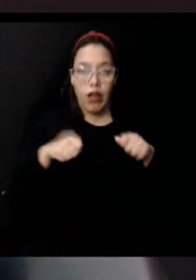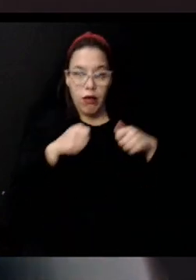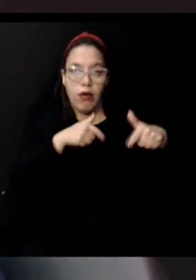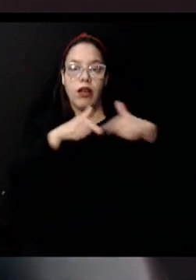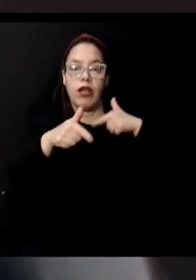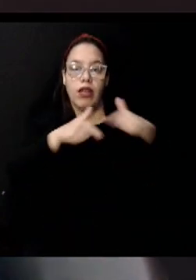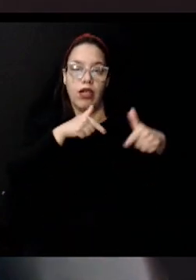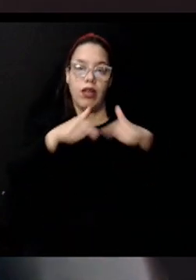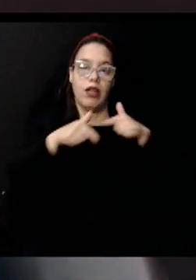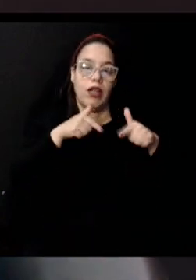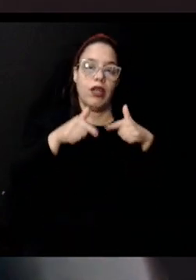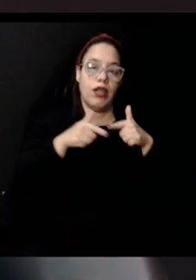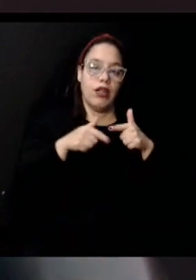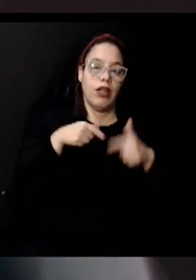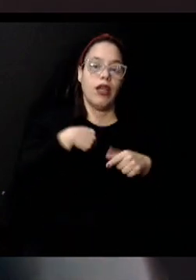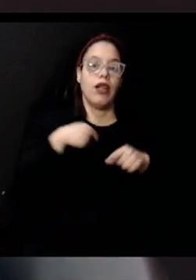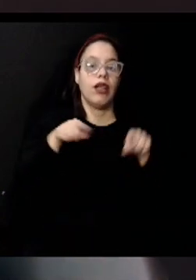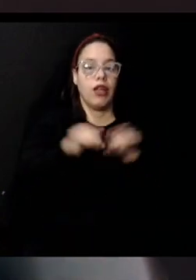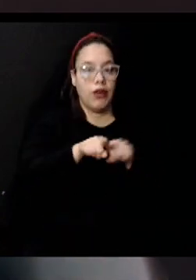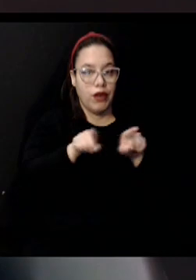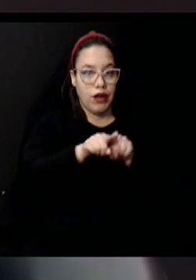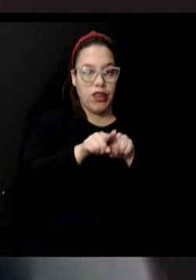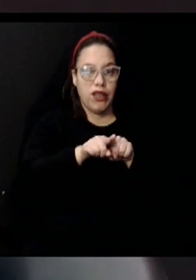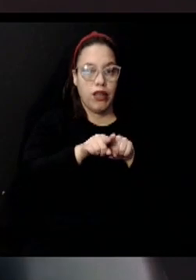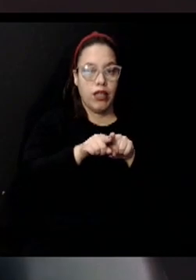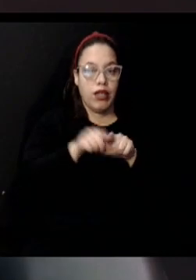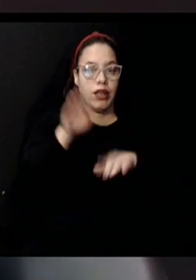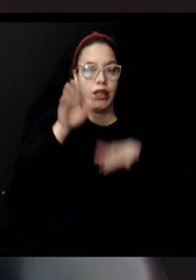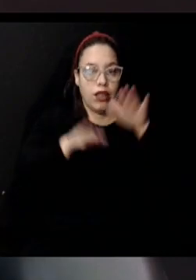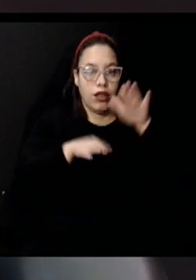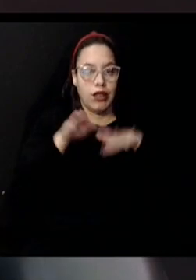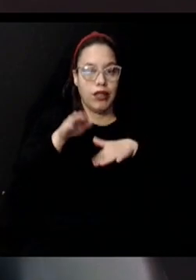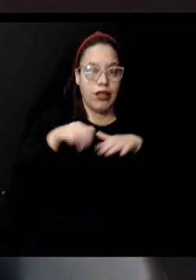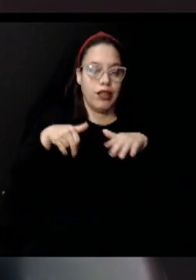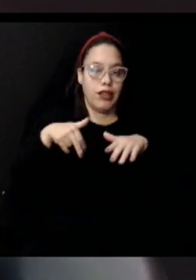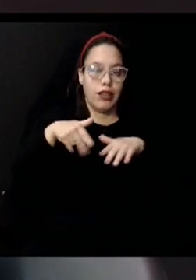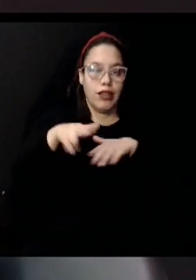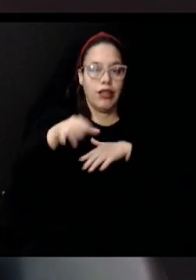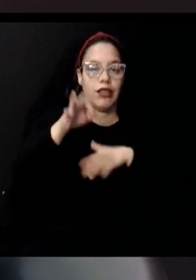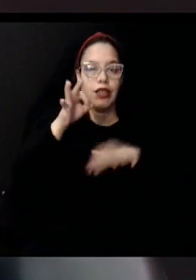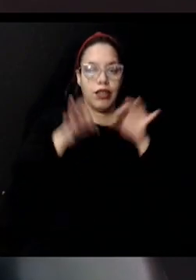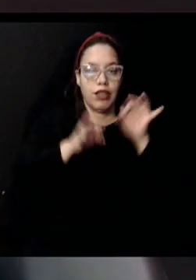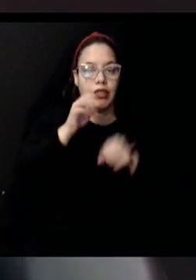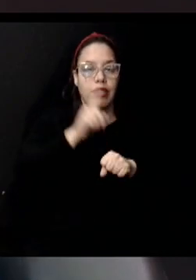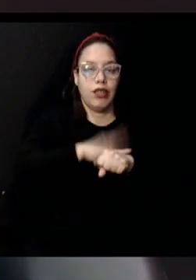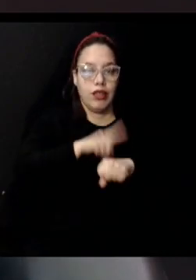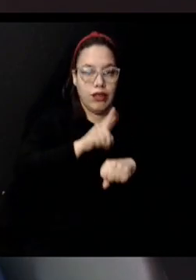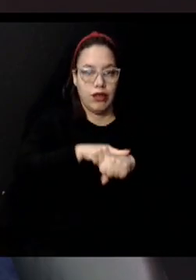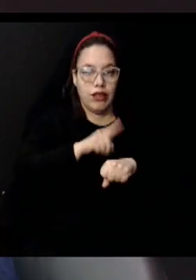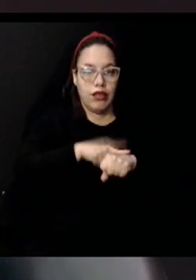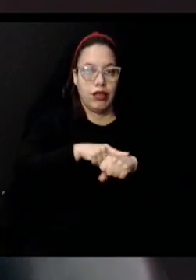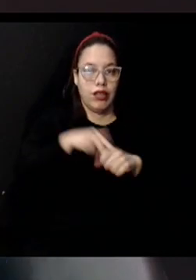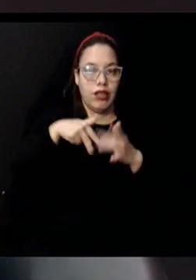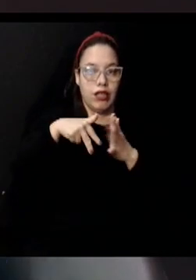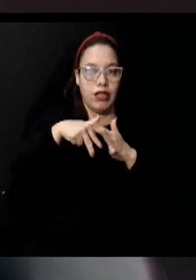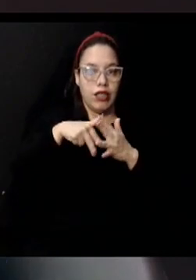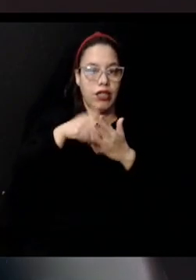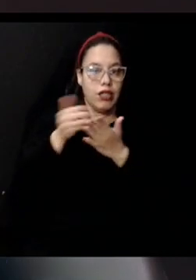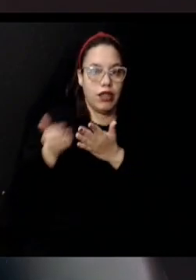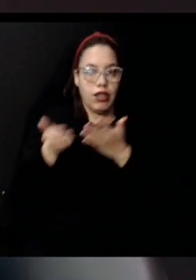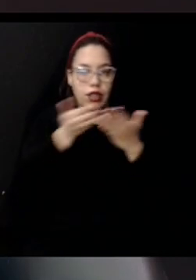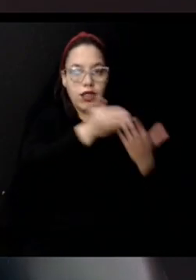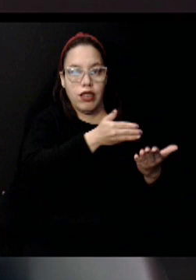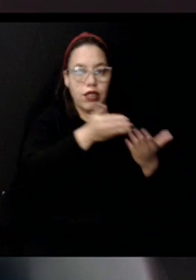Sim, né, e eu também. E às exato. vezes eles estão passando justamente no horário em que o paciente está trazendo algo mais